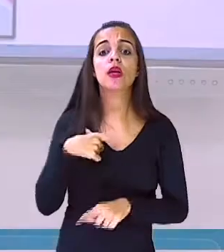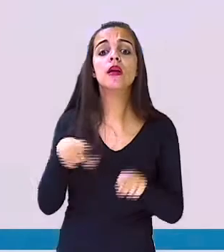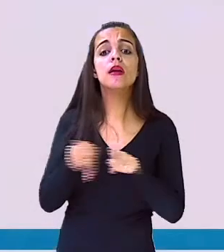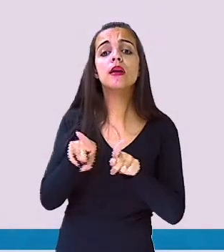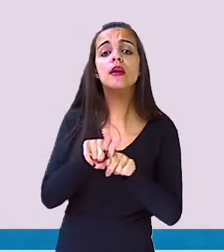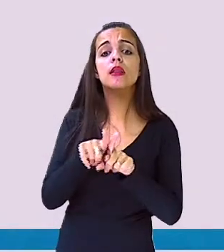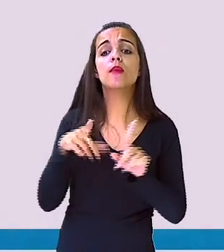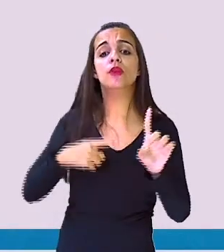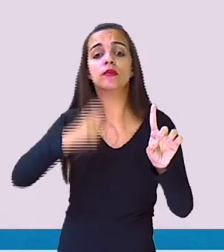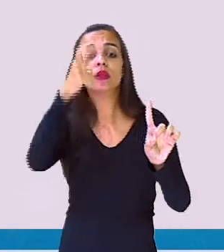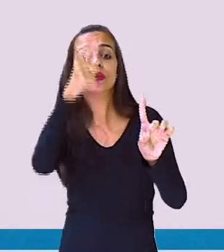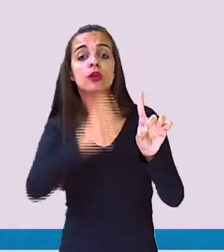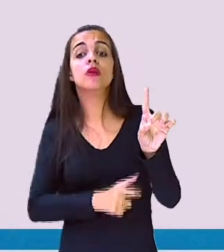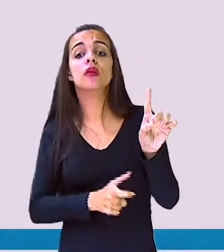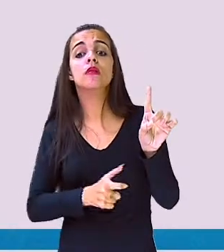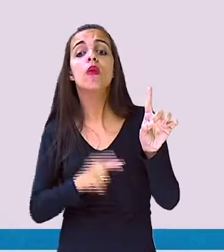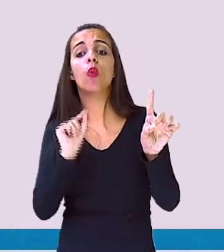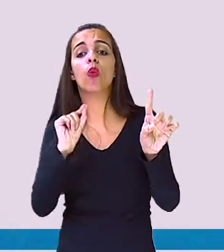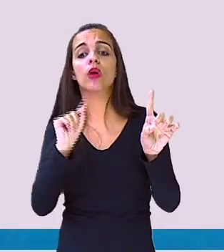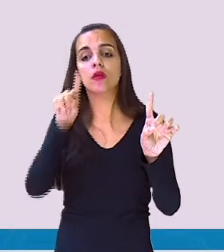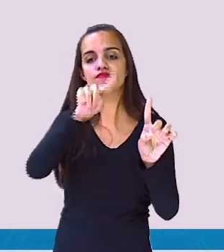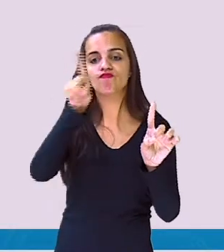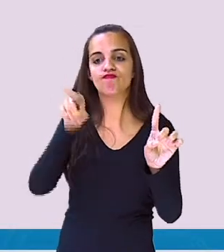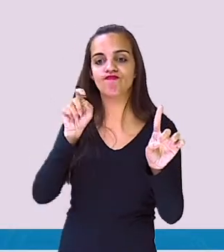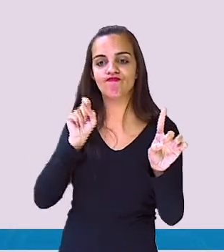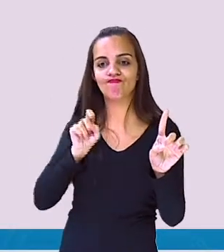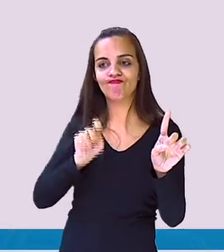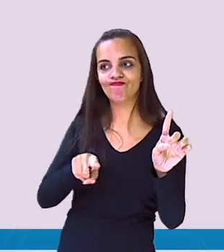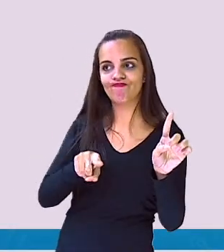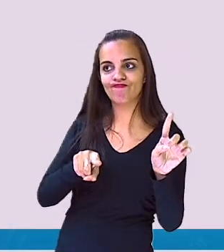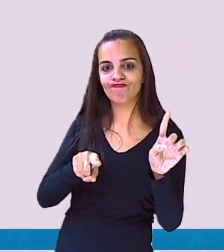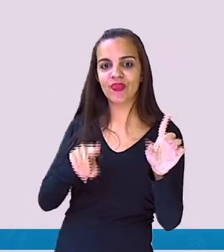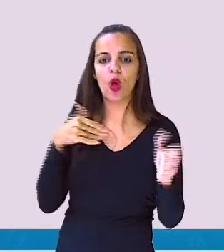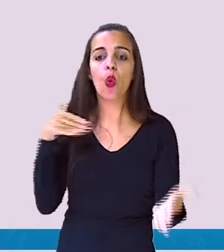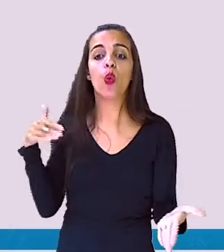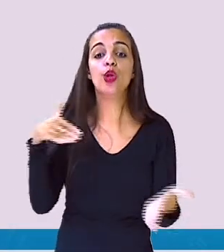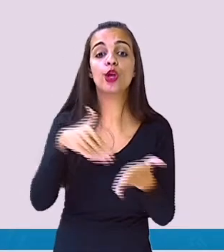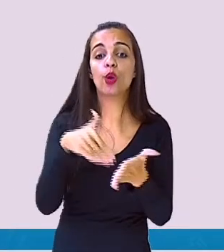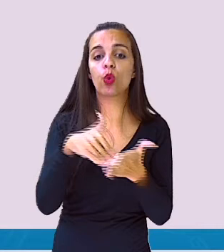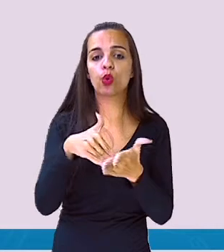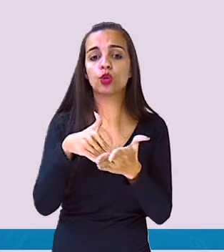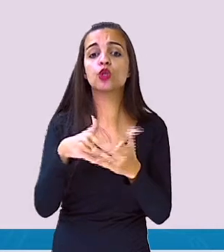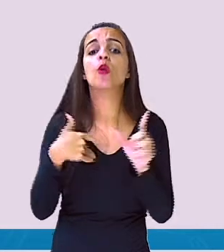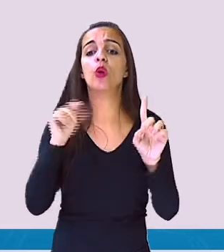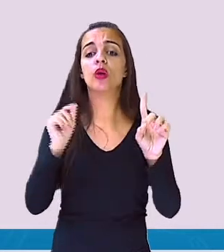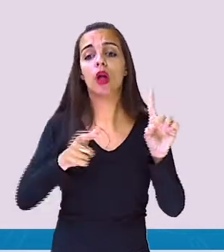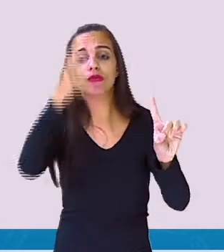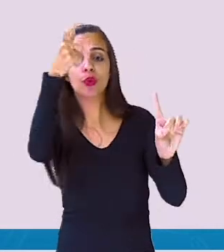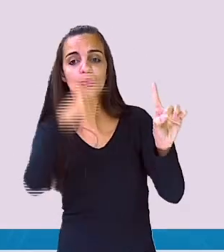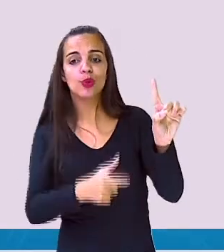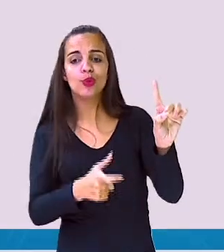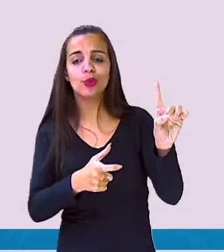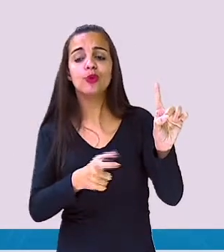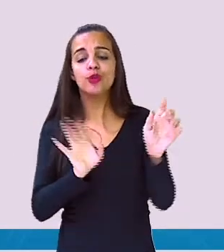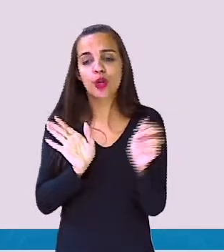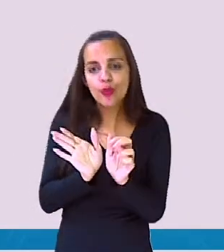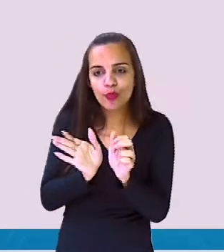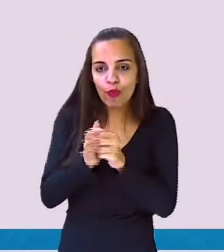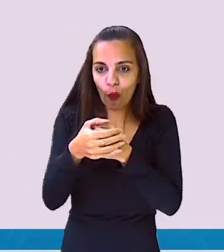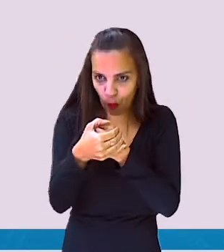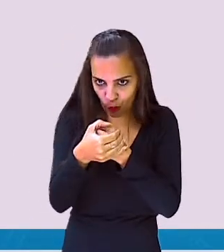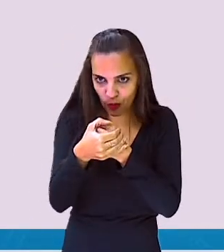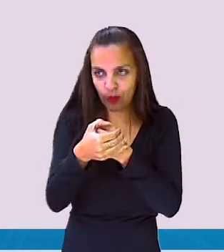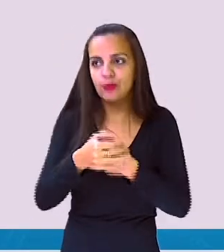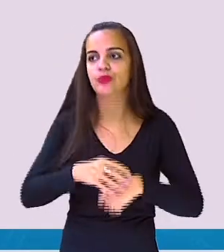hoje. Sujeito indeterminado e, por último, a estrela da aula de hoje, que é o nosso